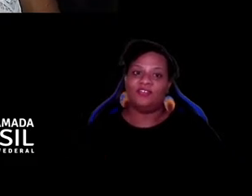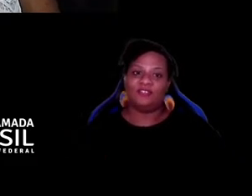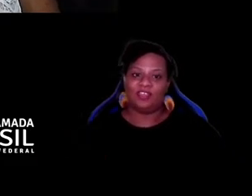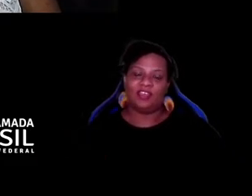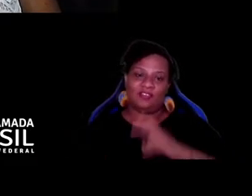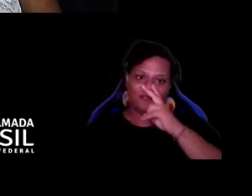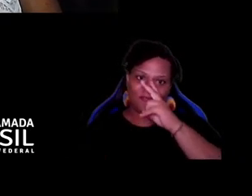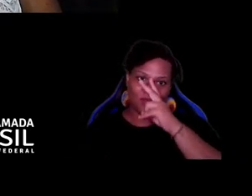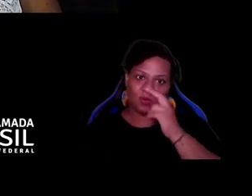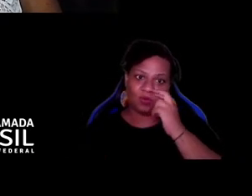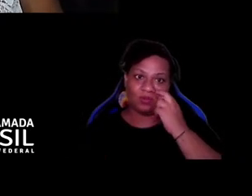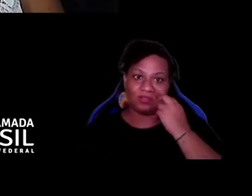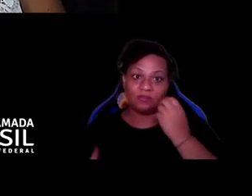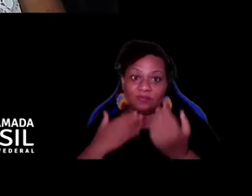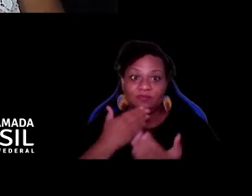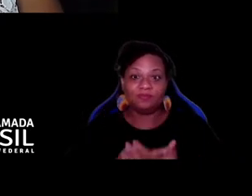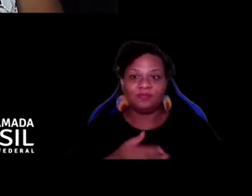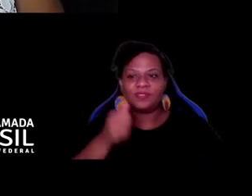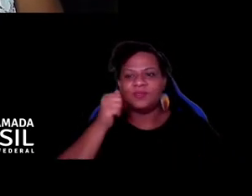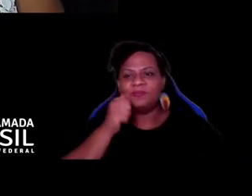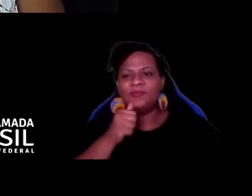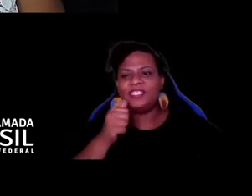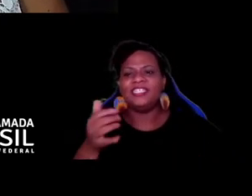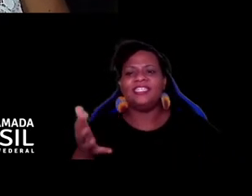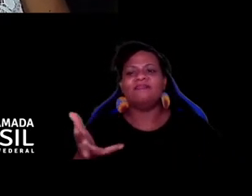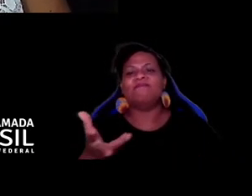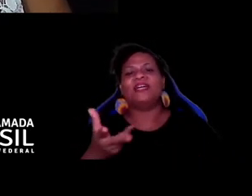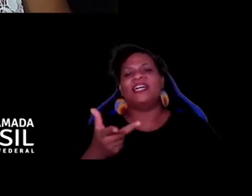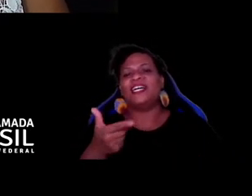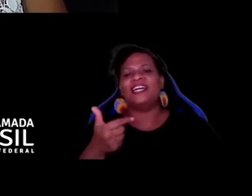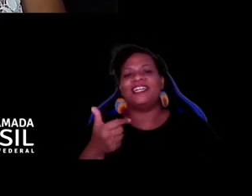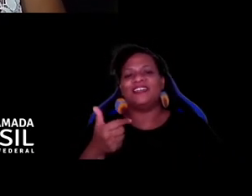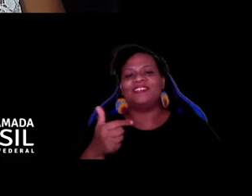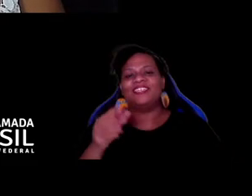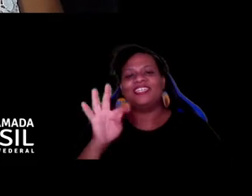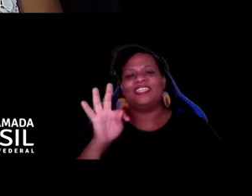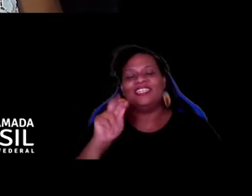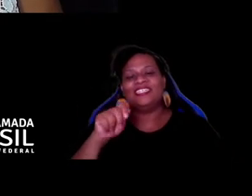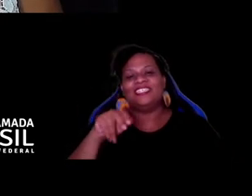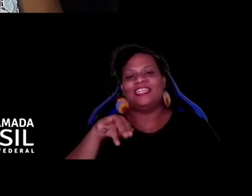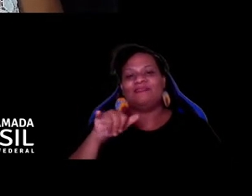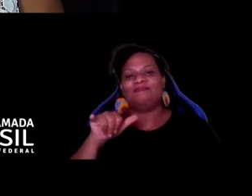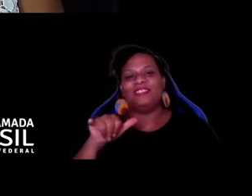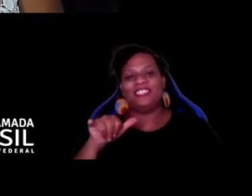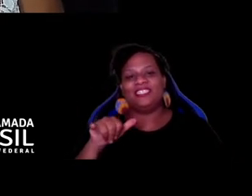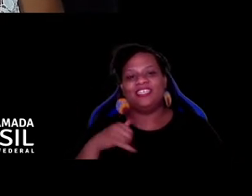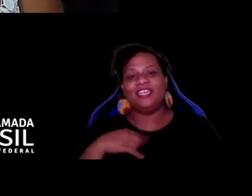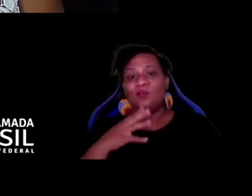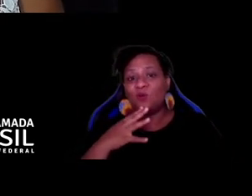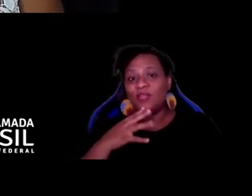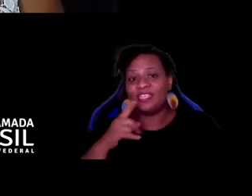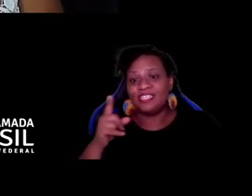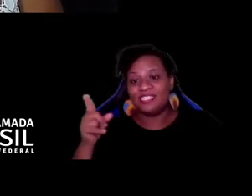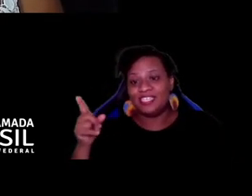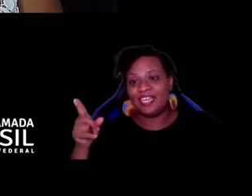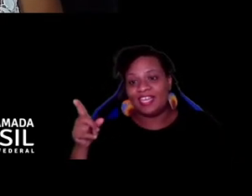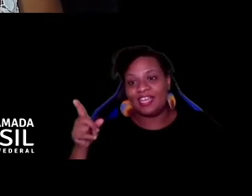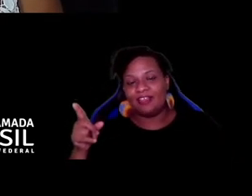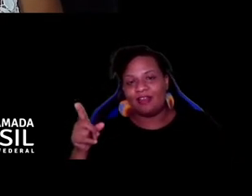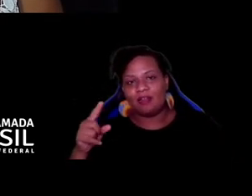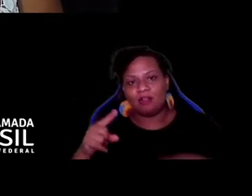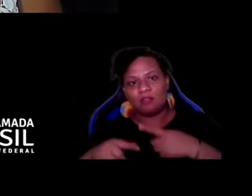por exemplo. Aquela menina é um espetáculo, né? Eu tinha conhecido ela lá no Rio e depois nós